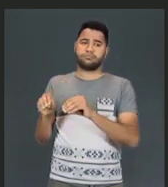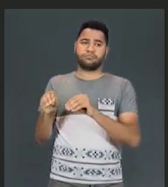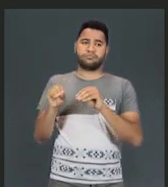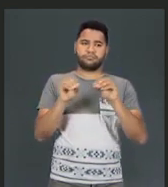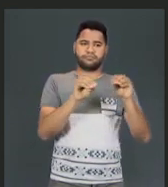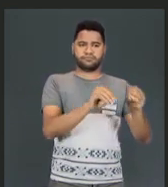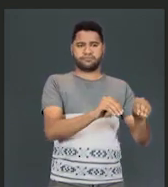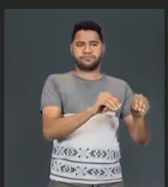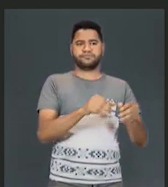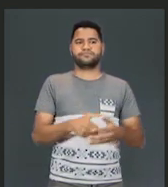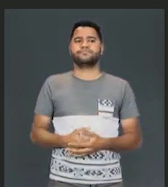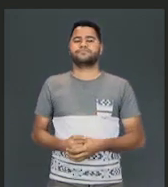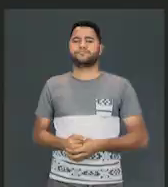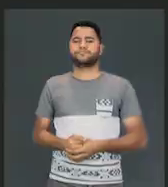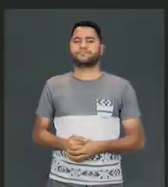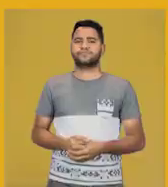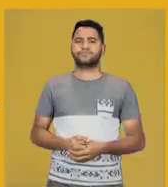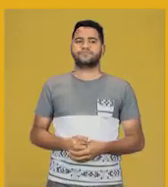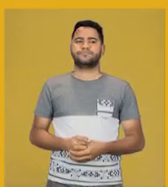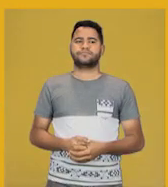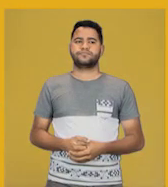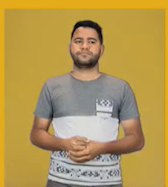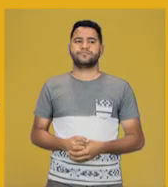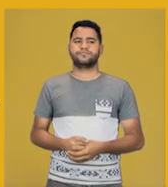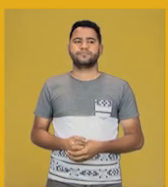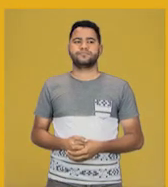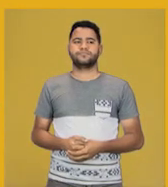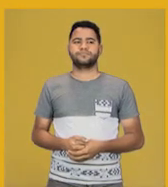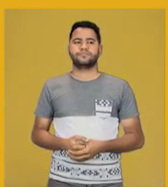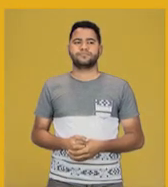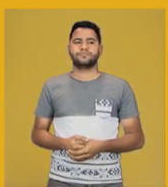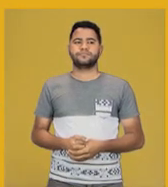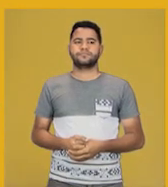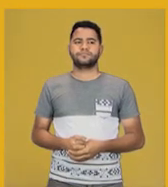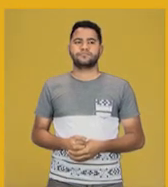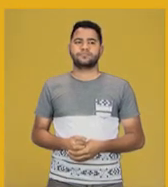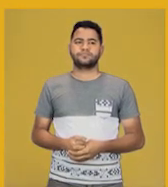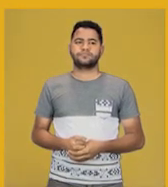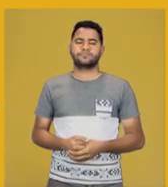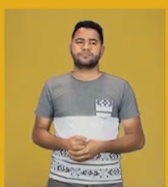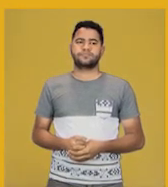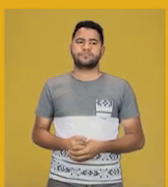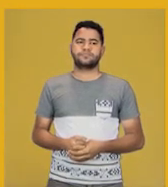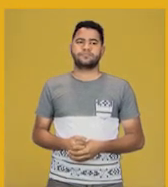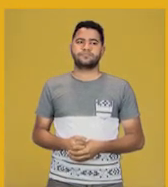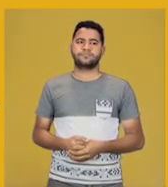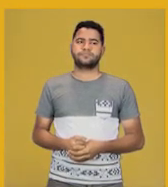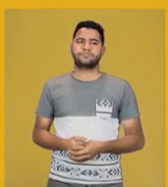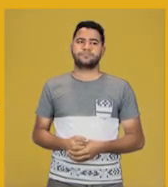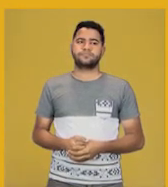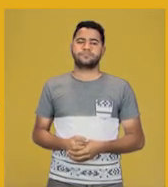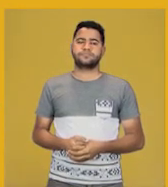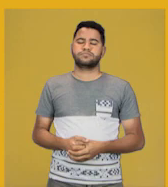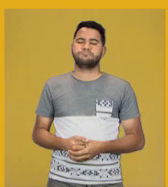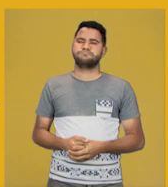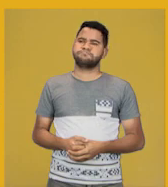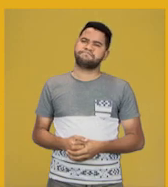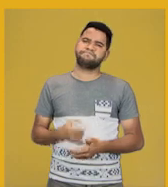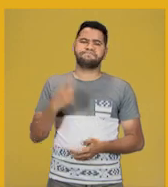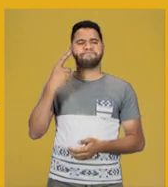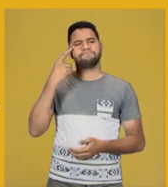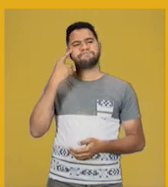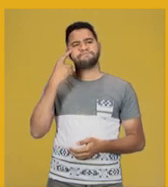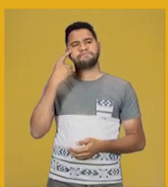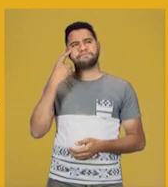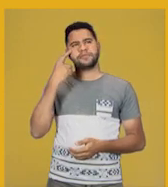mudar de cidade ok o and rock n' roll improve The City Life tão pensando